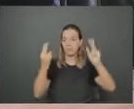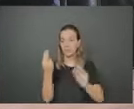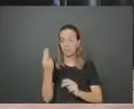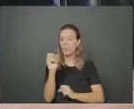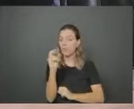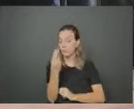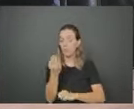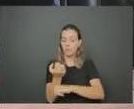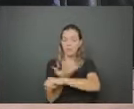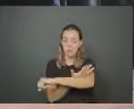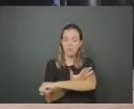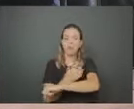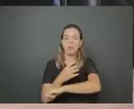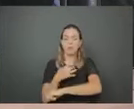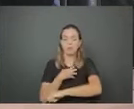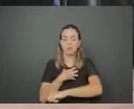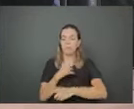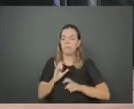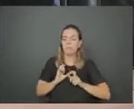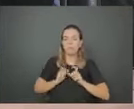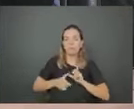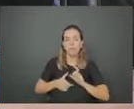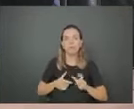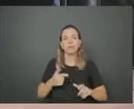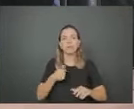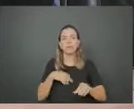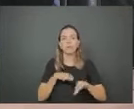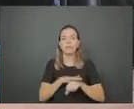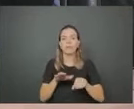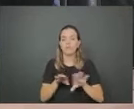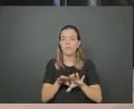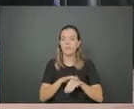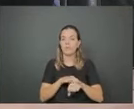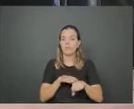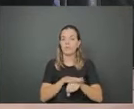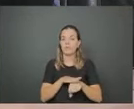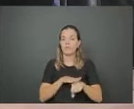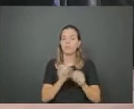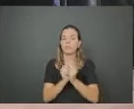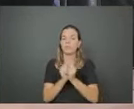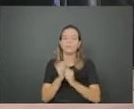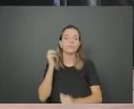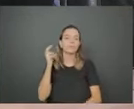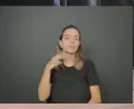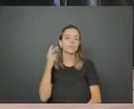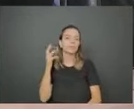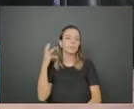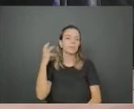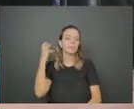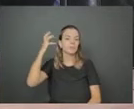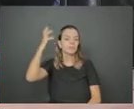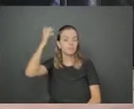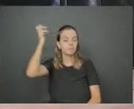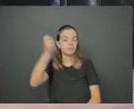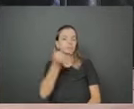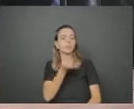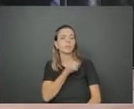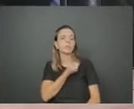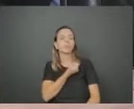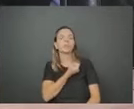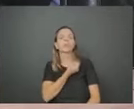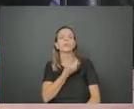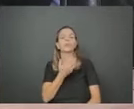para o vereador Renato, que não está mais aqui, né, que o número de suicídios a gente tem acompanhado dia a dia,